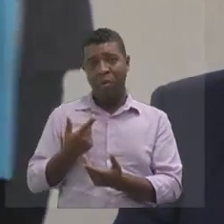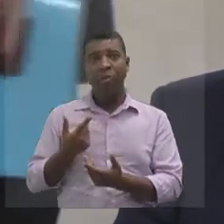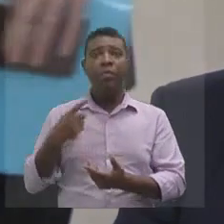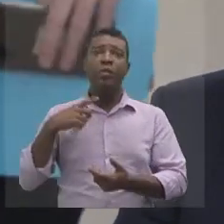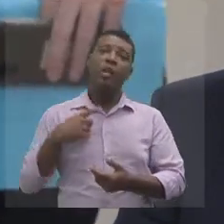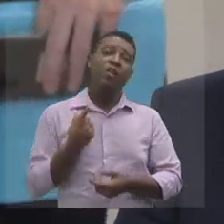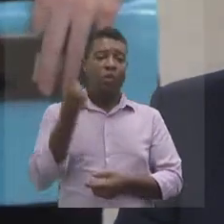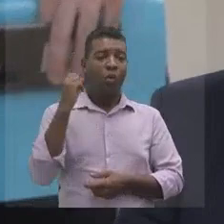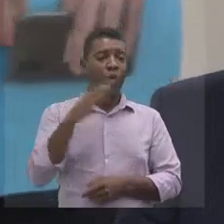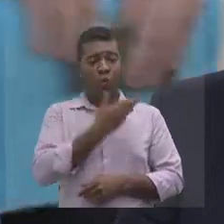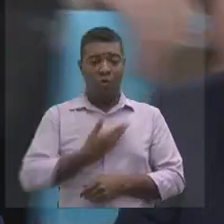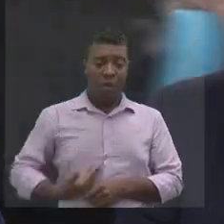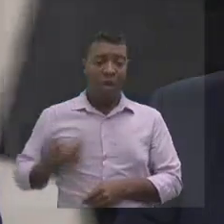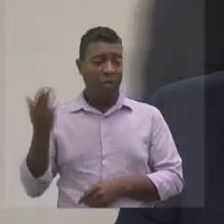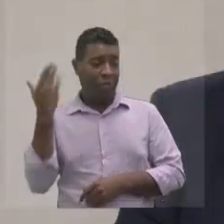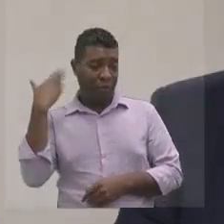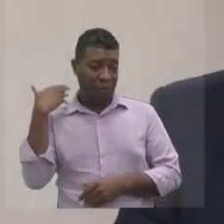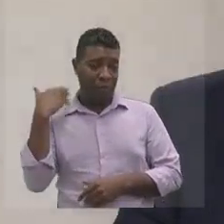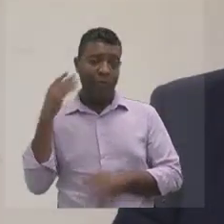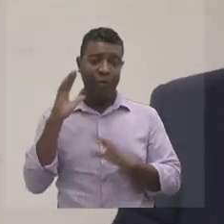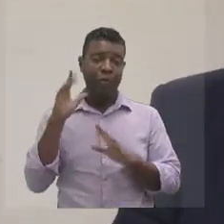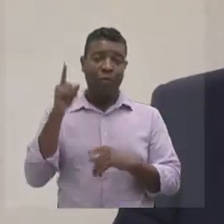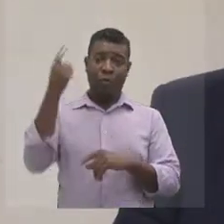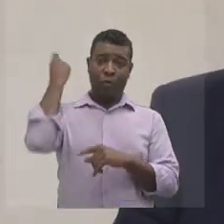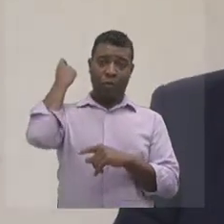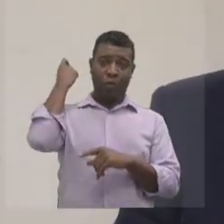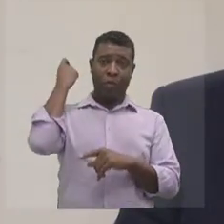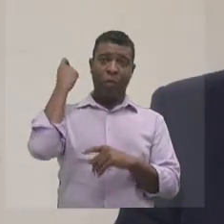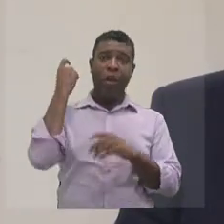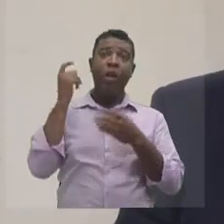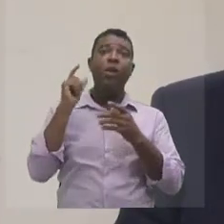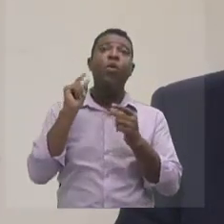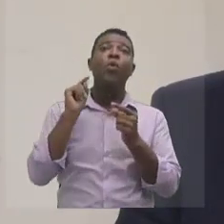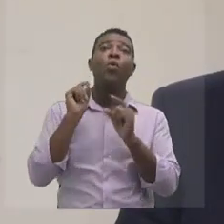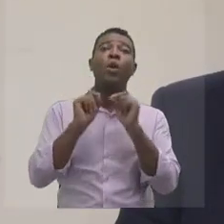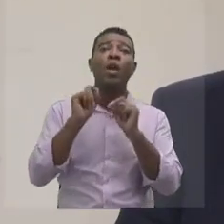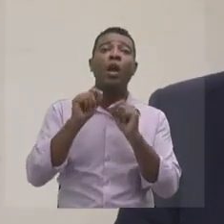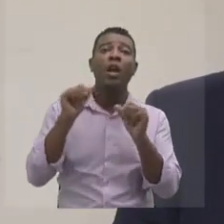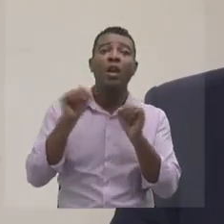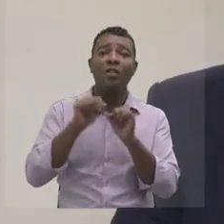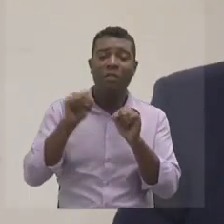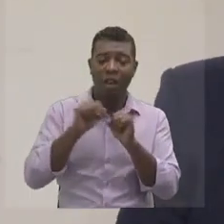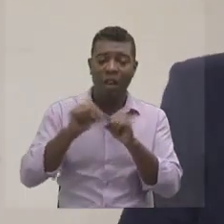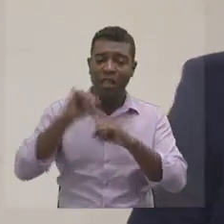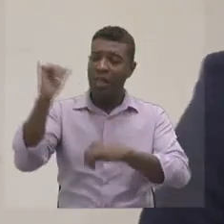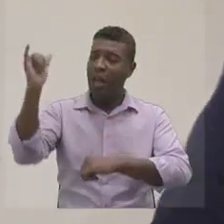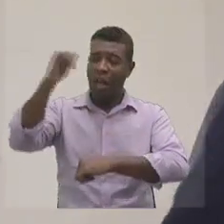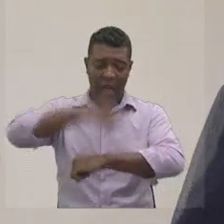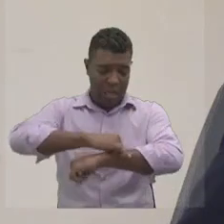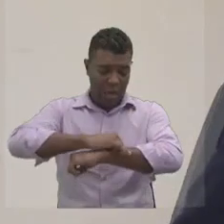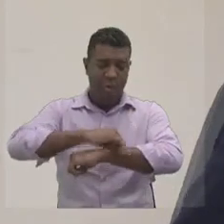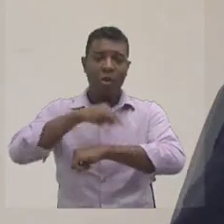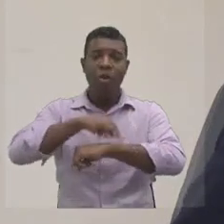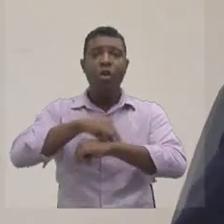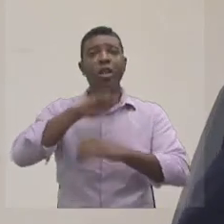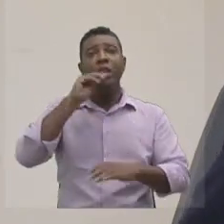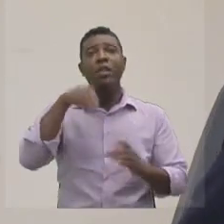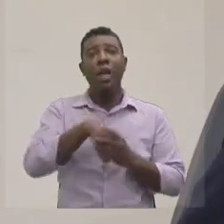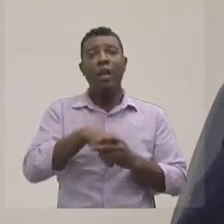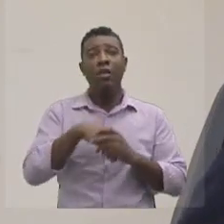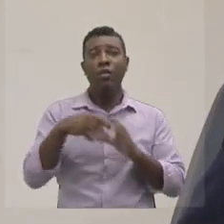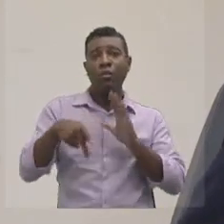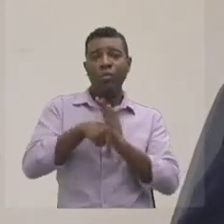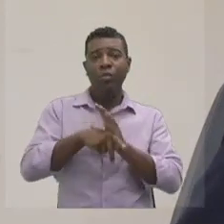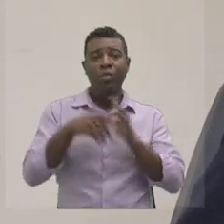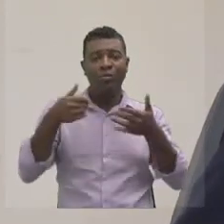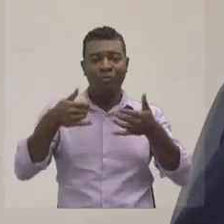ficou muito conhecido no Brasil todo por ter feito um aeroporto na propriedade de um familiar Então isso acaba trazendo para Minas Gerais essa